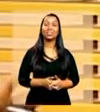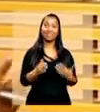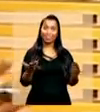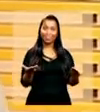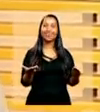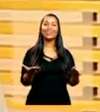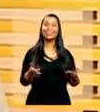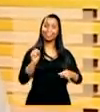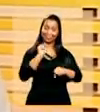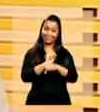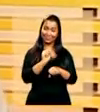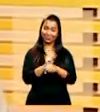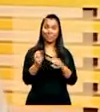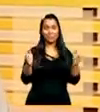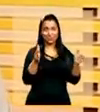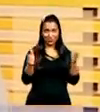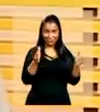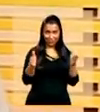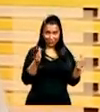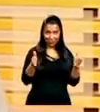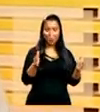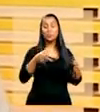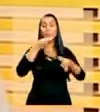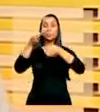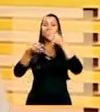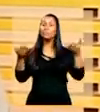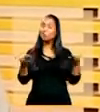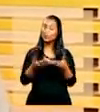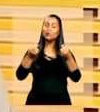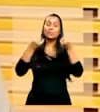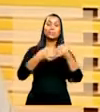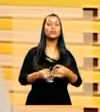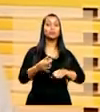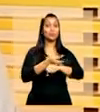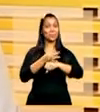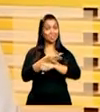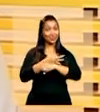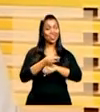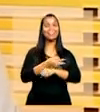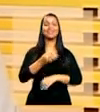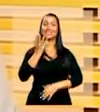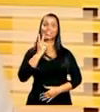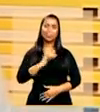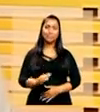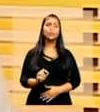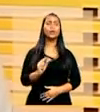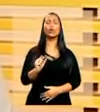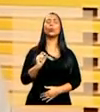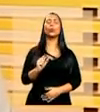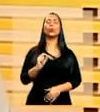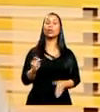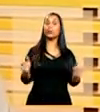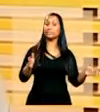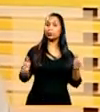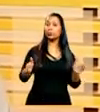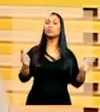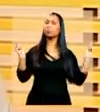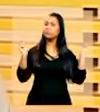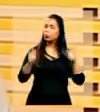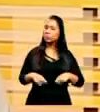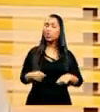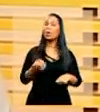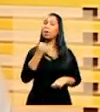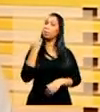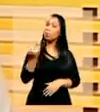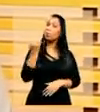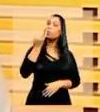mesmo. recado que a gente termina esse primeiro bloco do ponto de vista de hoje, falando sobre as férias da garotada e no que esse período pode